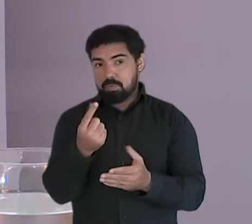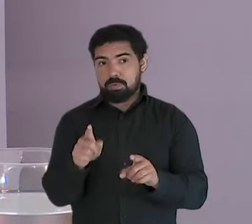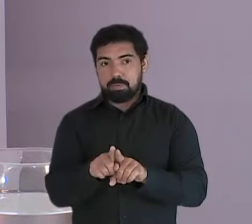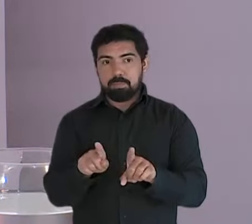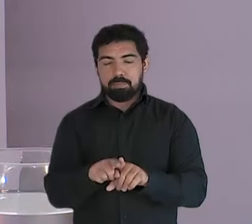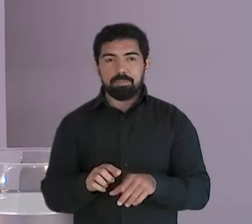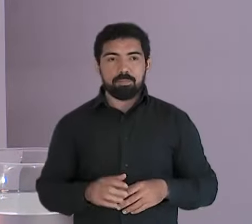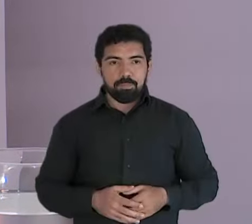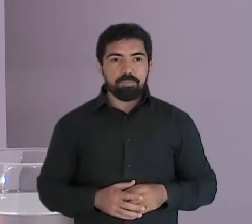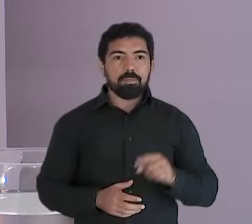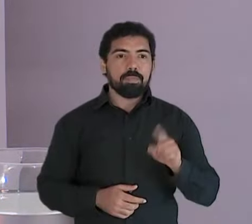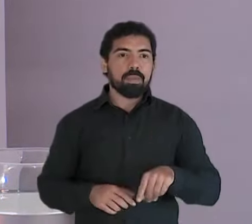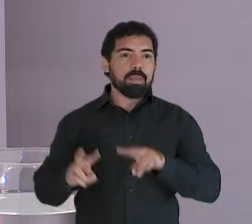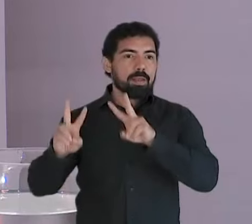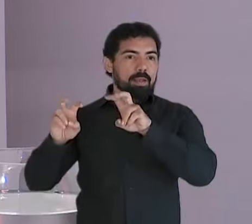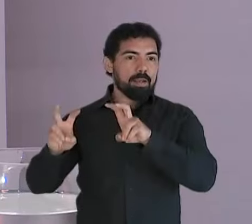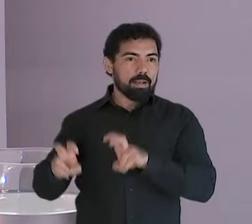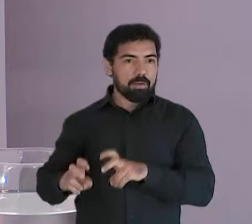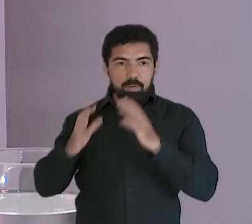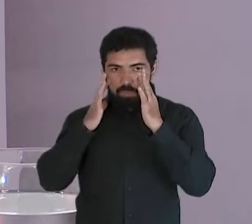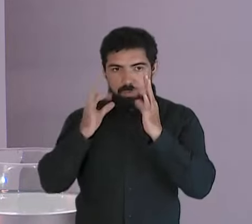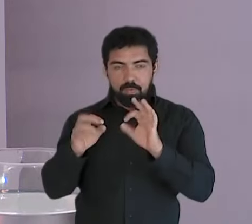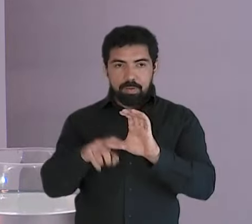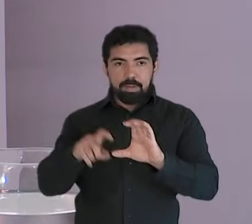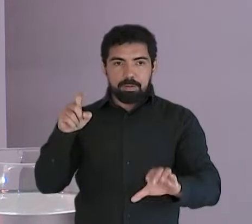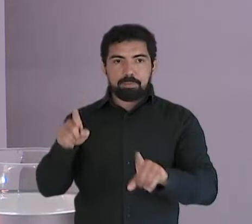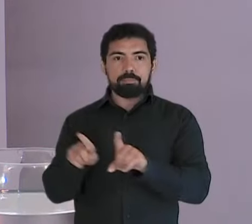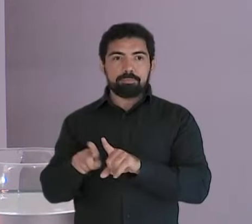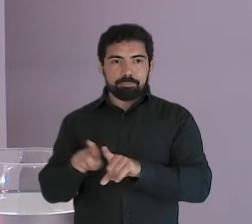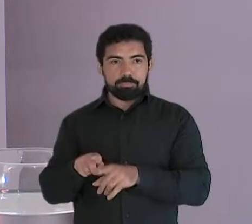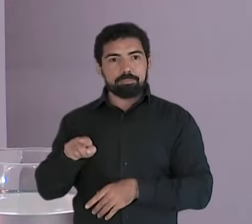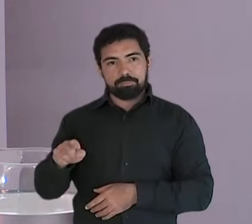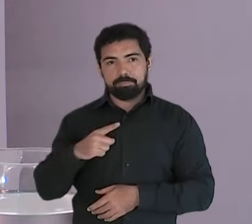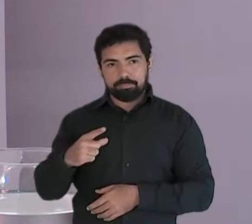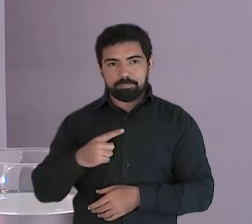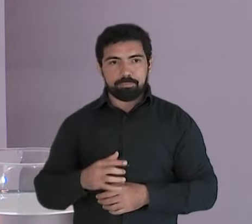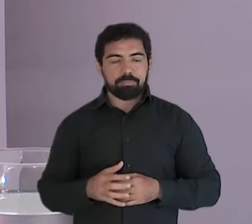são todas questões voltadas para a independência.